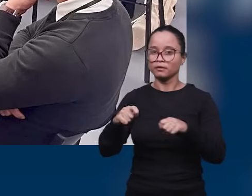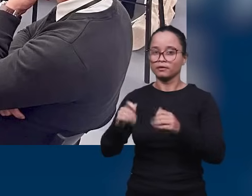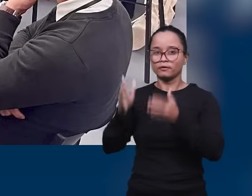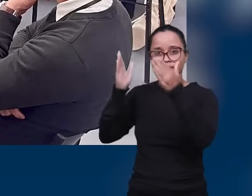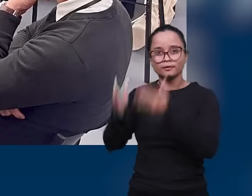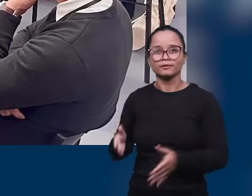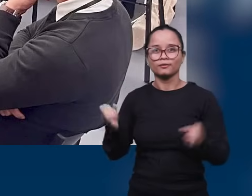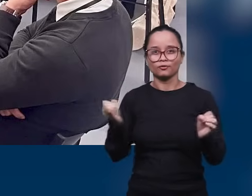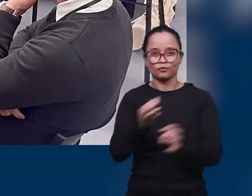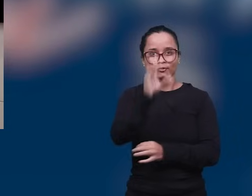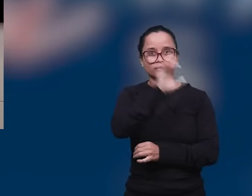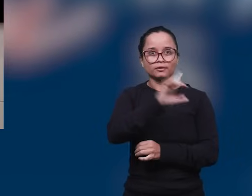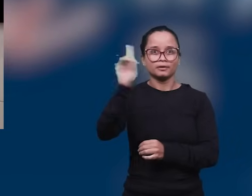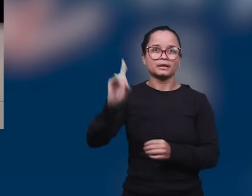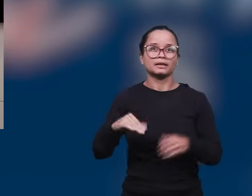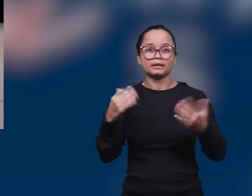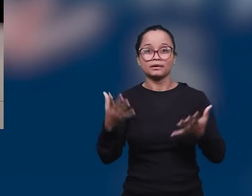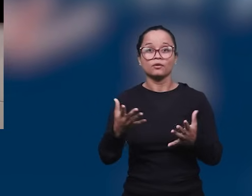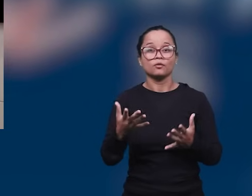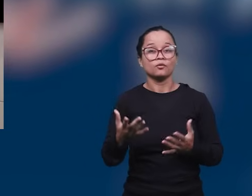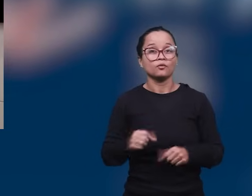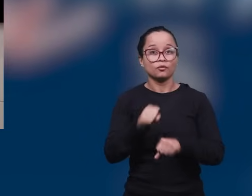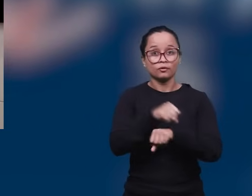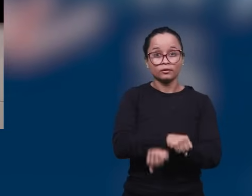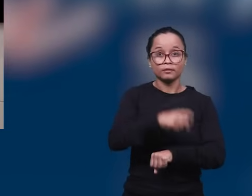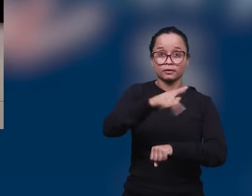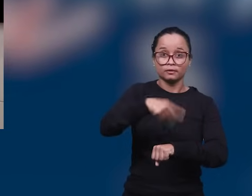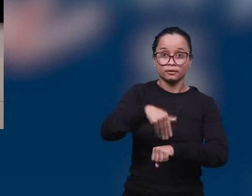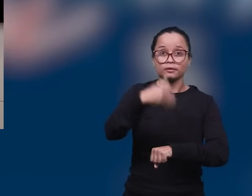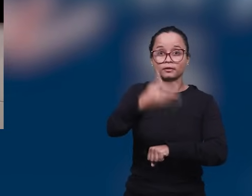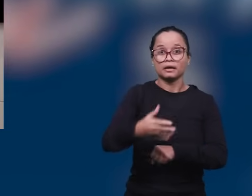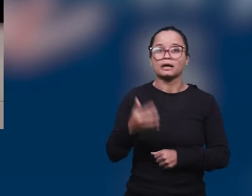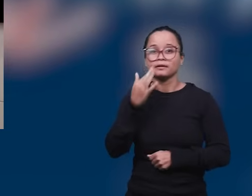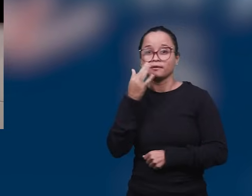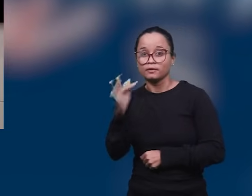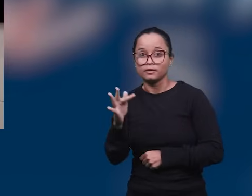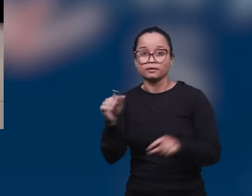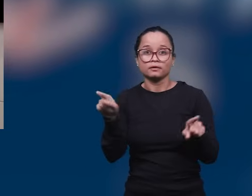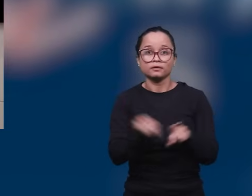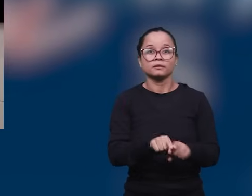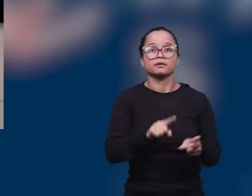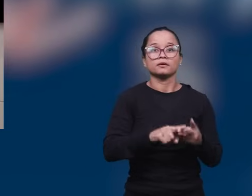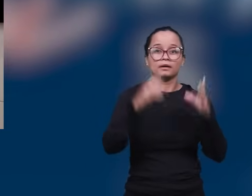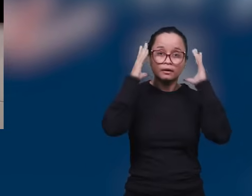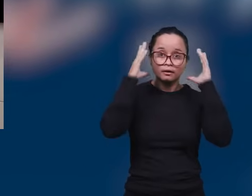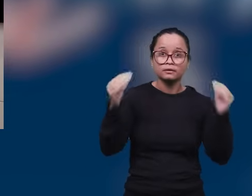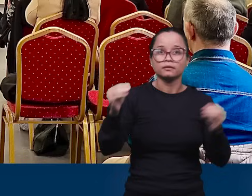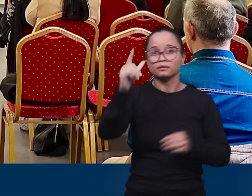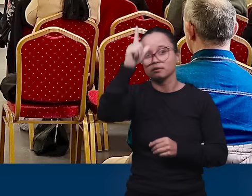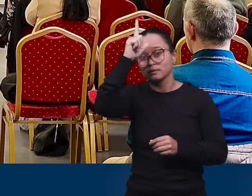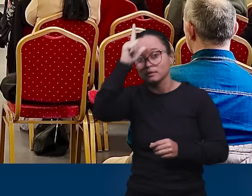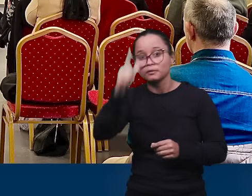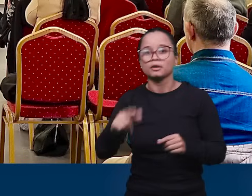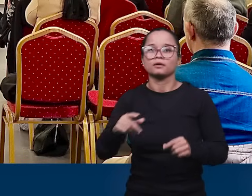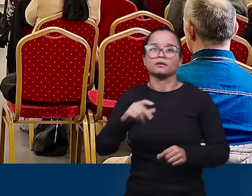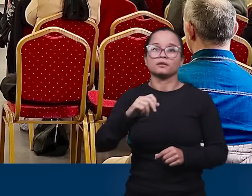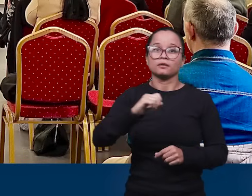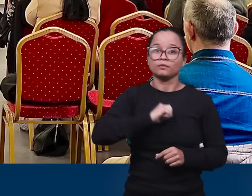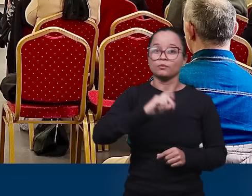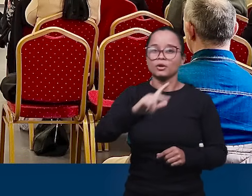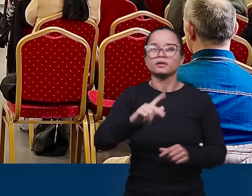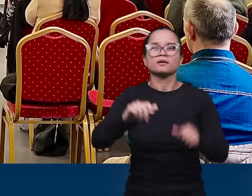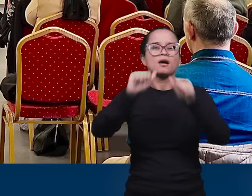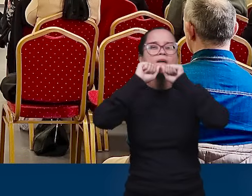e fidelidade. Glória a Deus! Estes seminários internacionais que ocorreram tanto na França como Holanda, Alemanha e